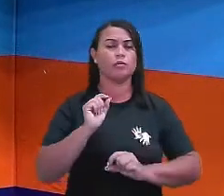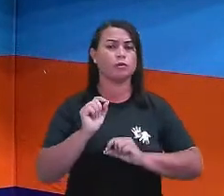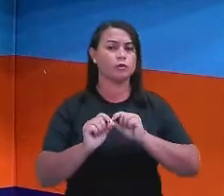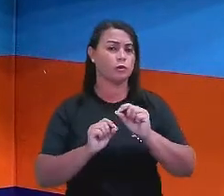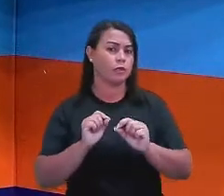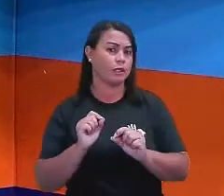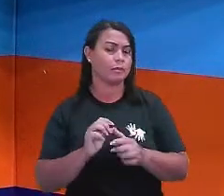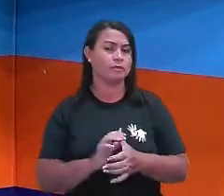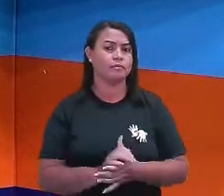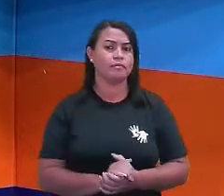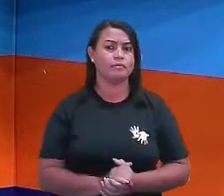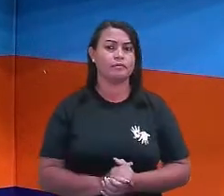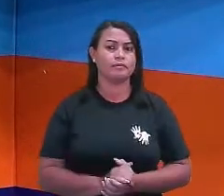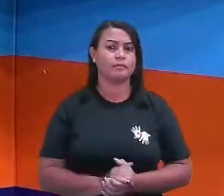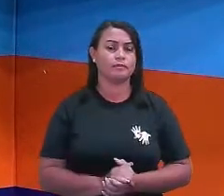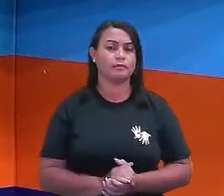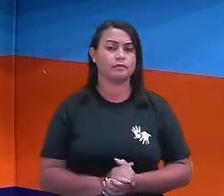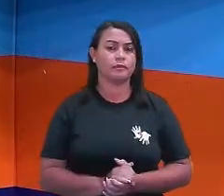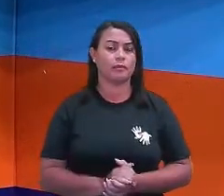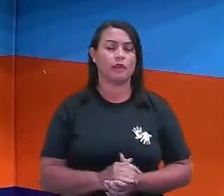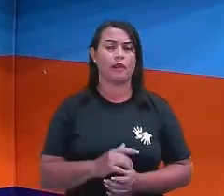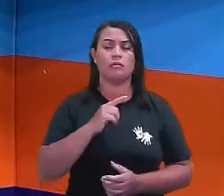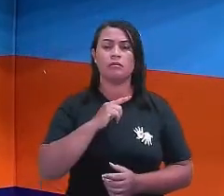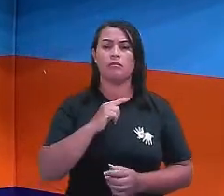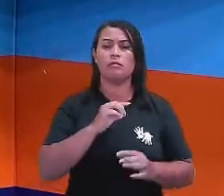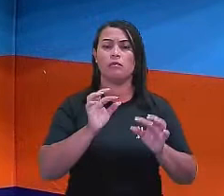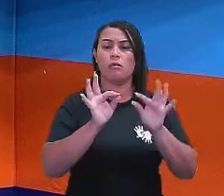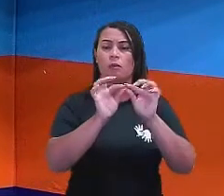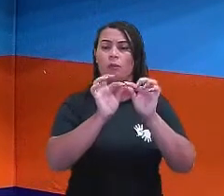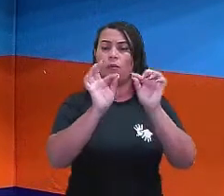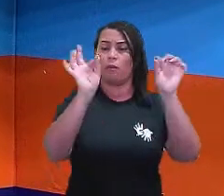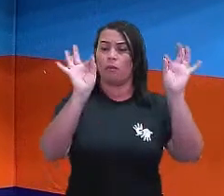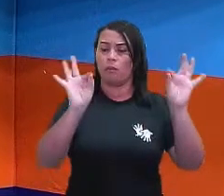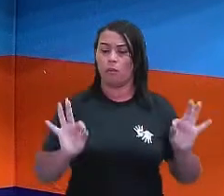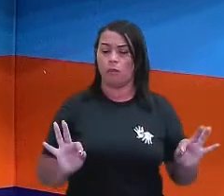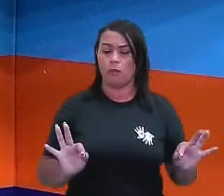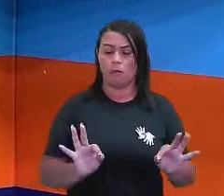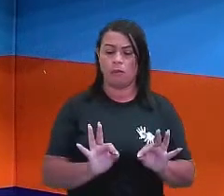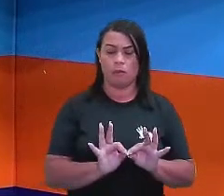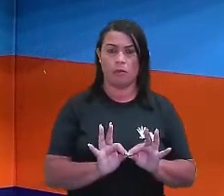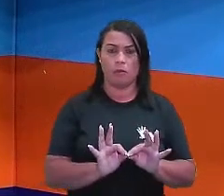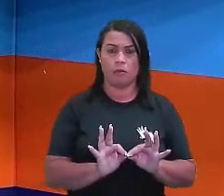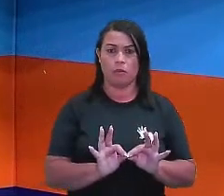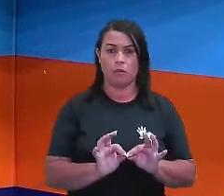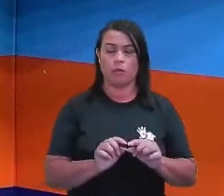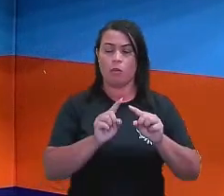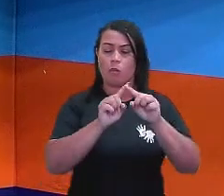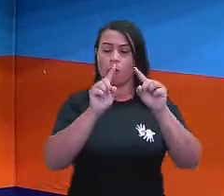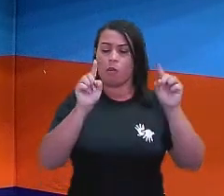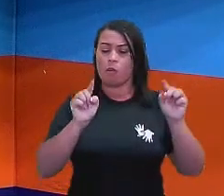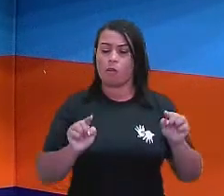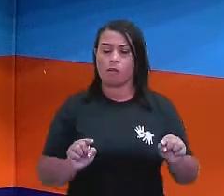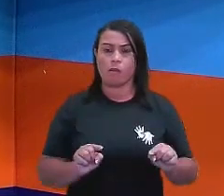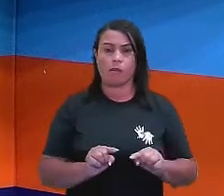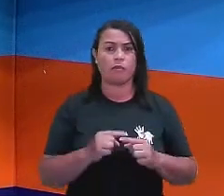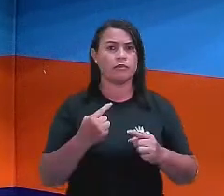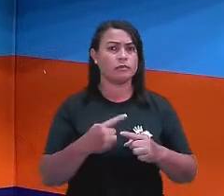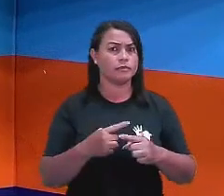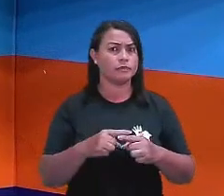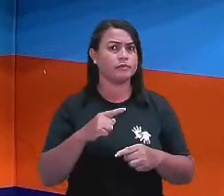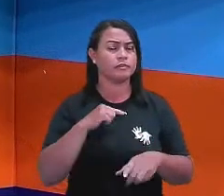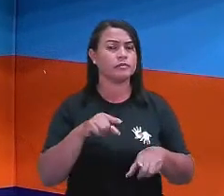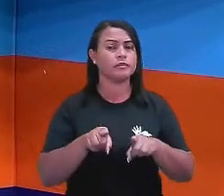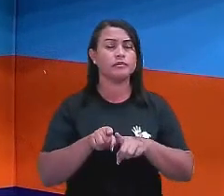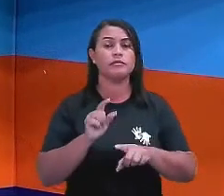também da medida do contorno de uma figura, tá? Por que isso? Porque a gente também tem